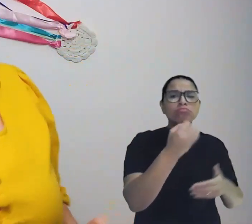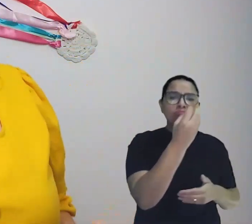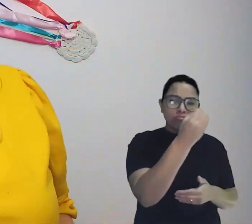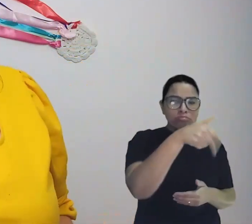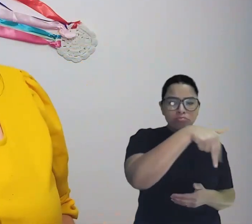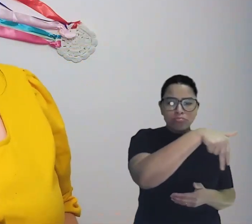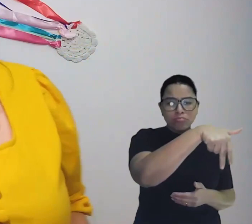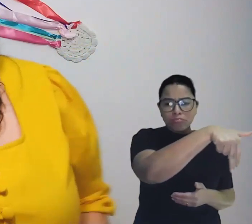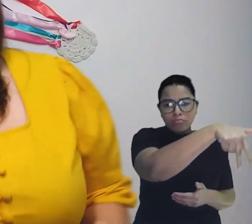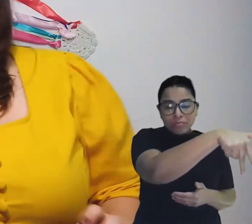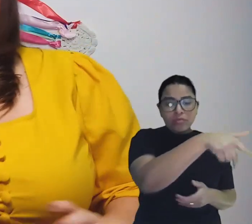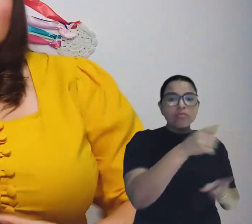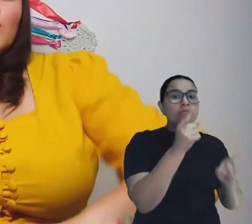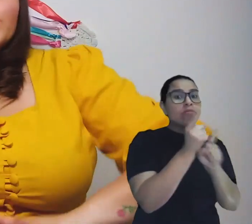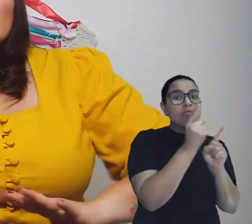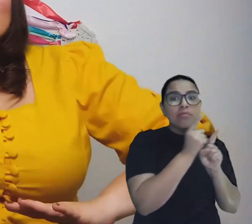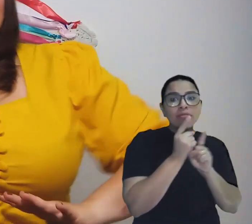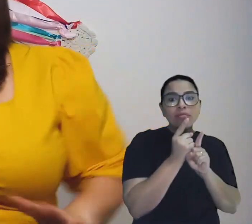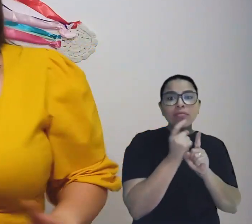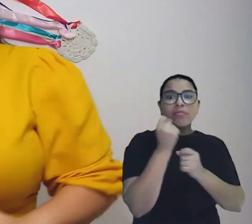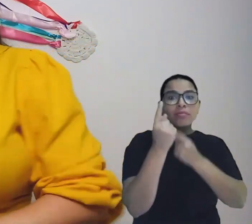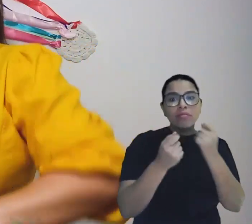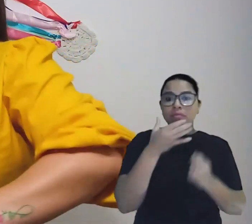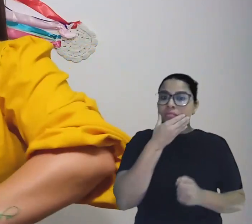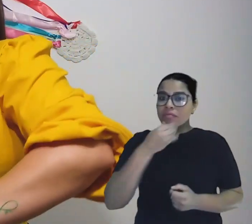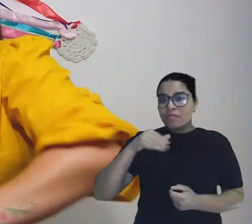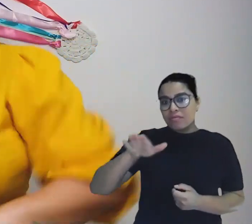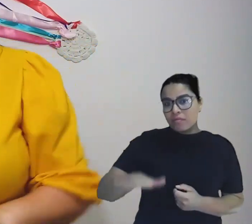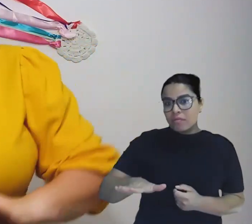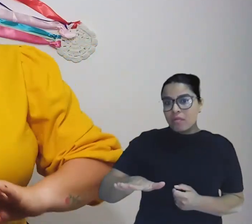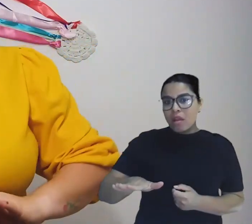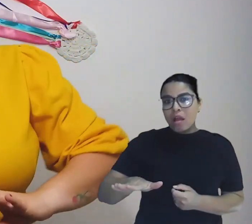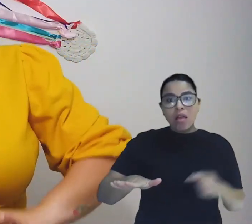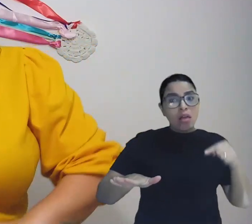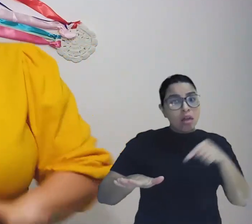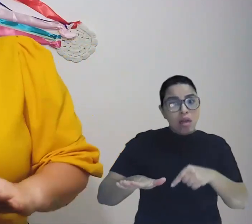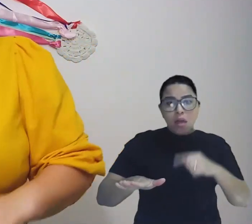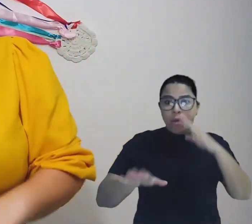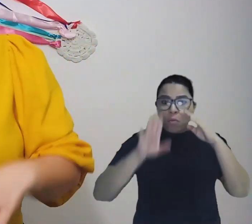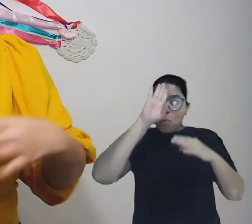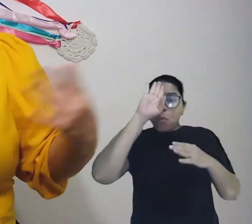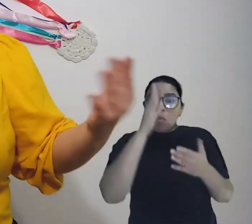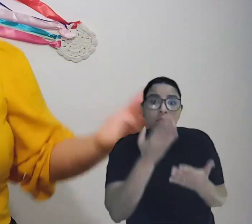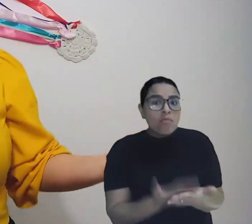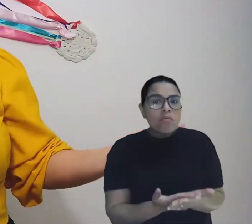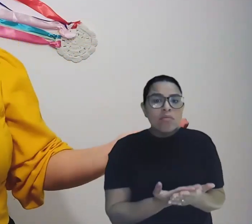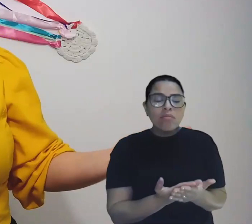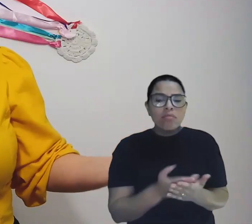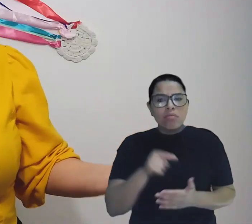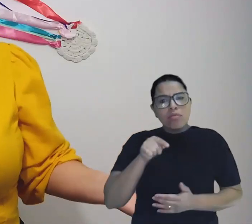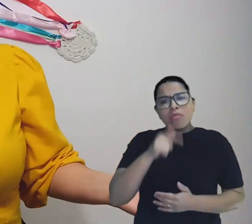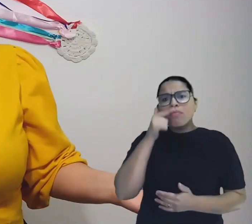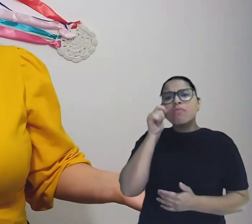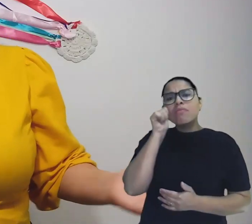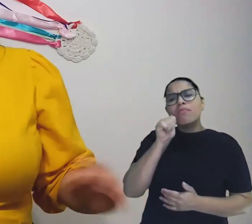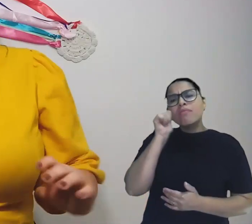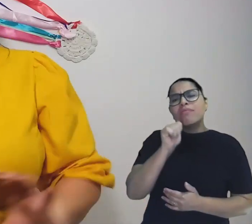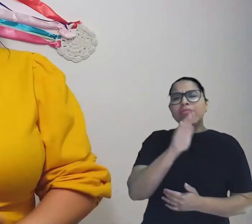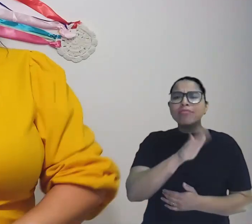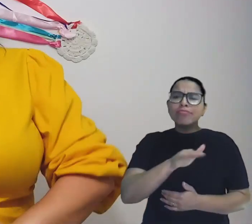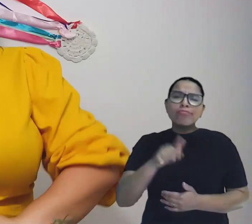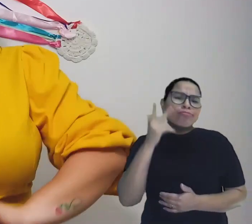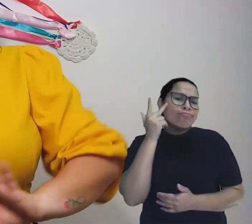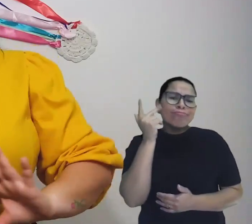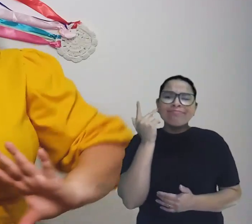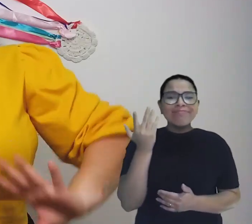na viagem, ela encontrou alguns Munchkins que não acreditavam que ela era uma simples garota comum.